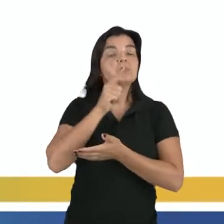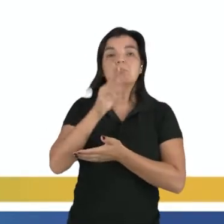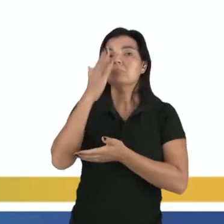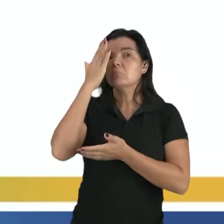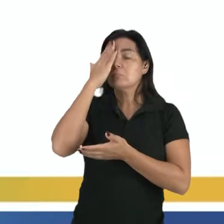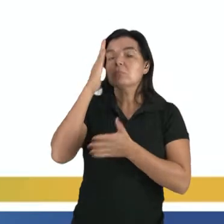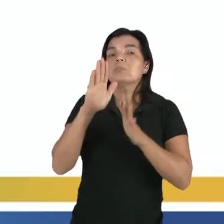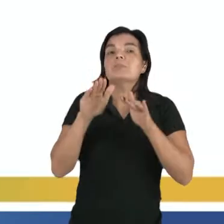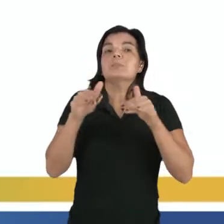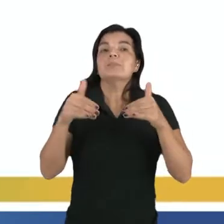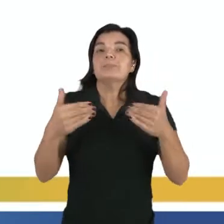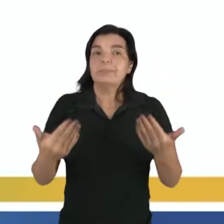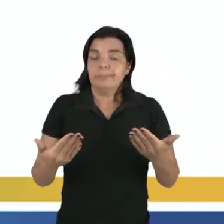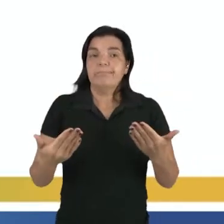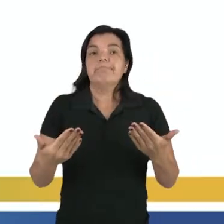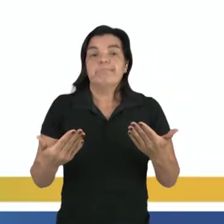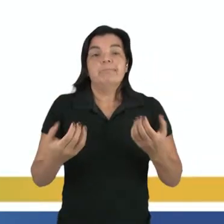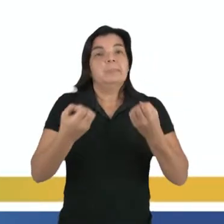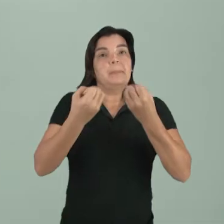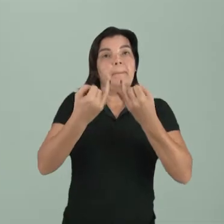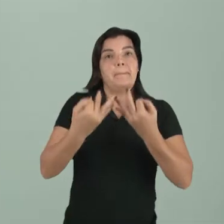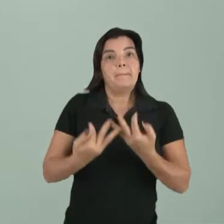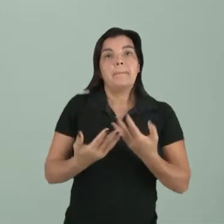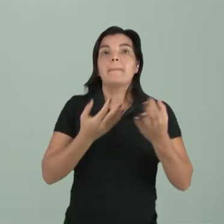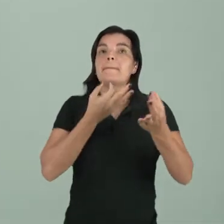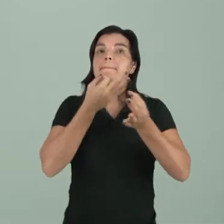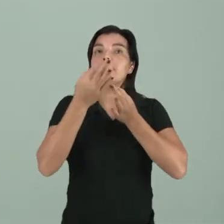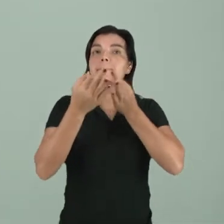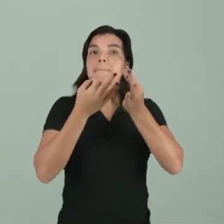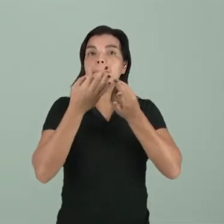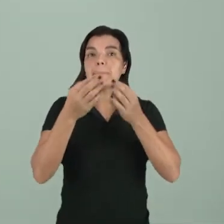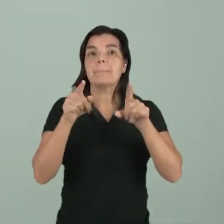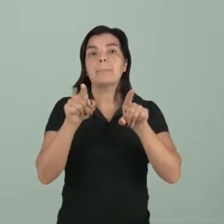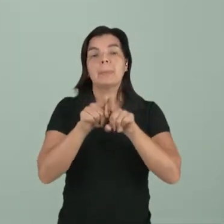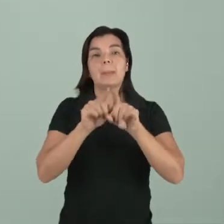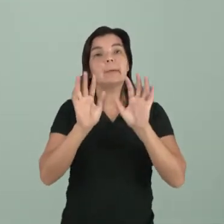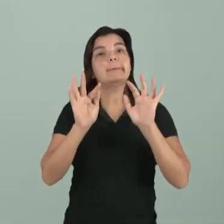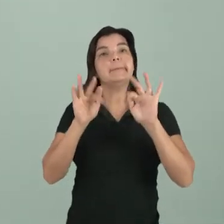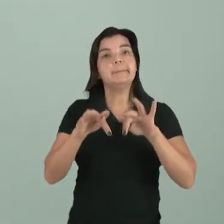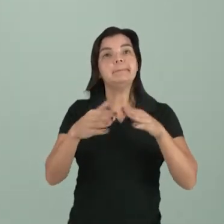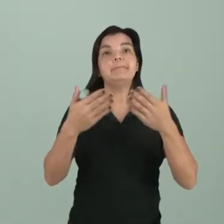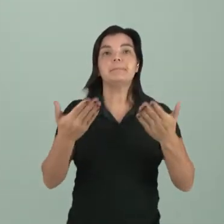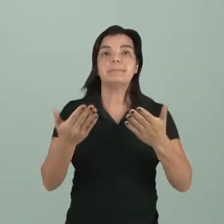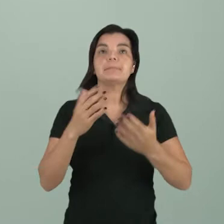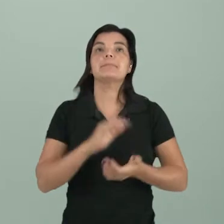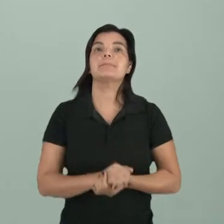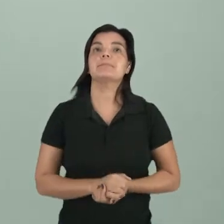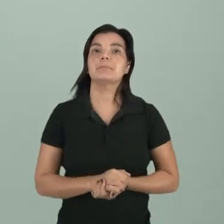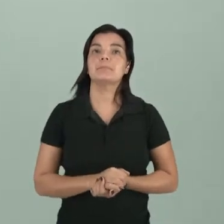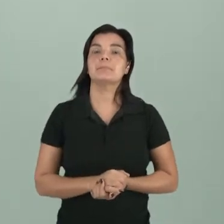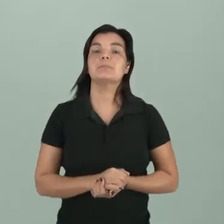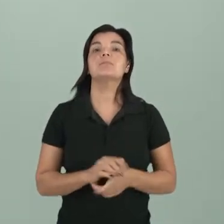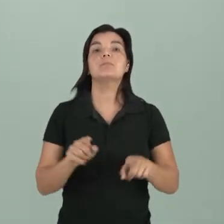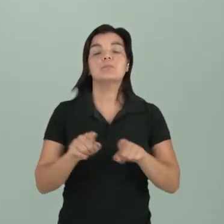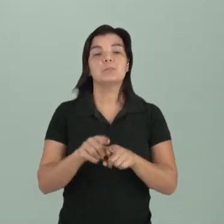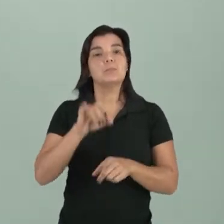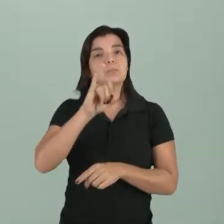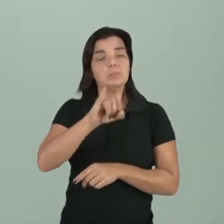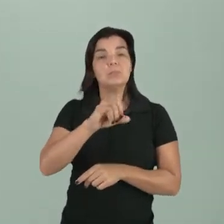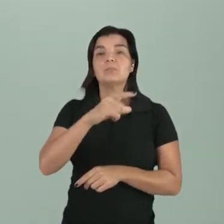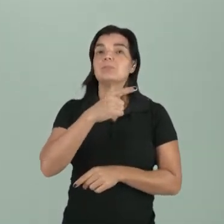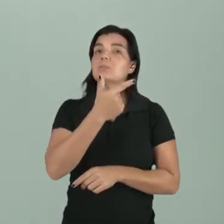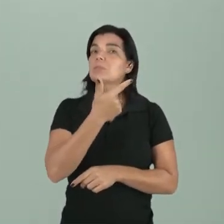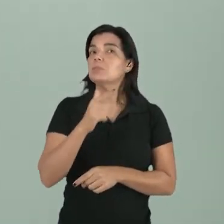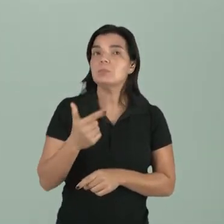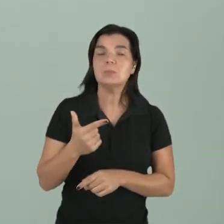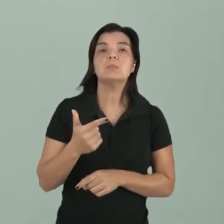consegue entender qual a sua defesa, qual os seus argumentos, qual a sua conclusão. Então, afeta bastante. Se